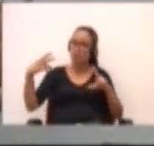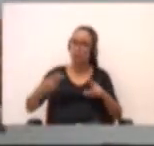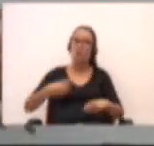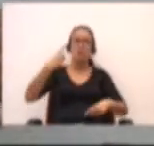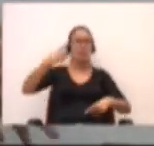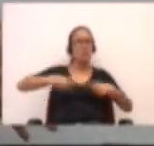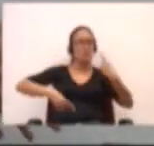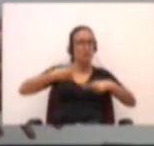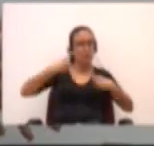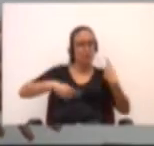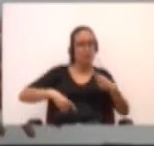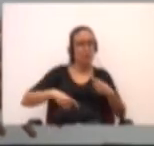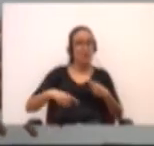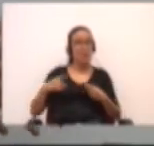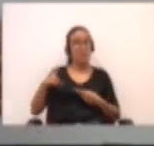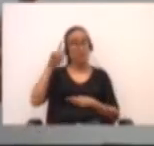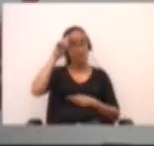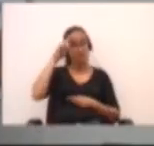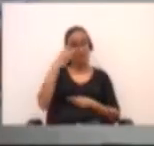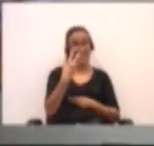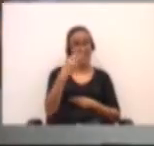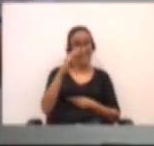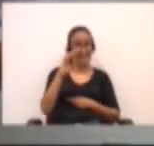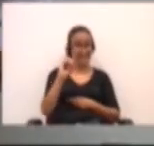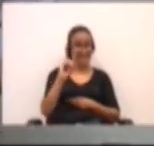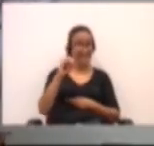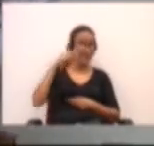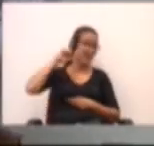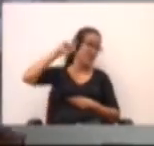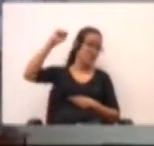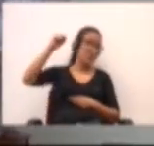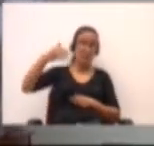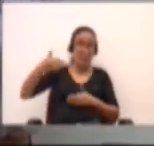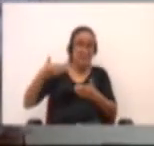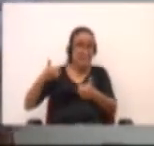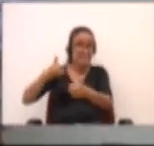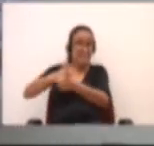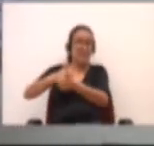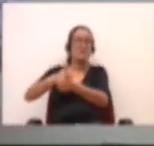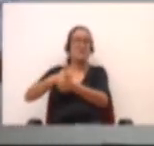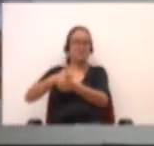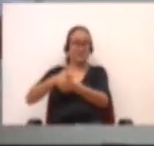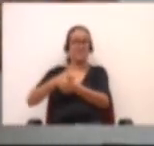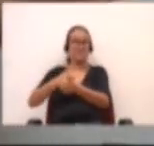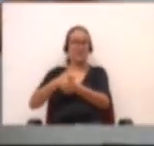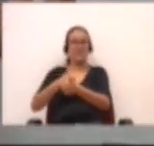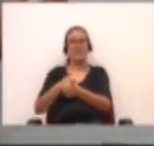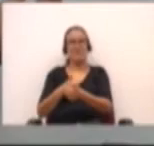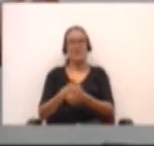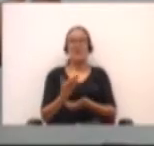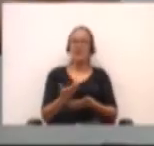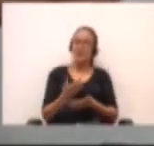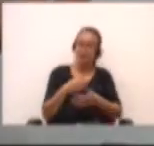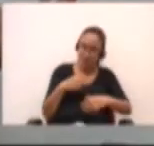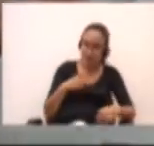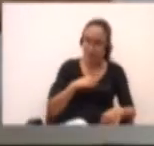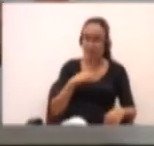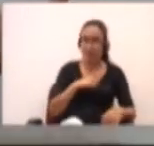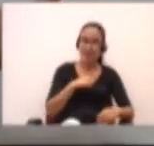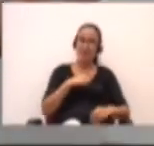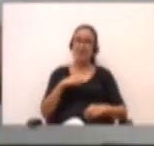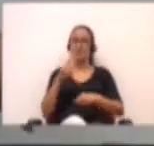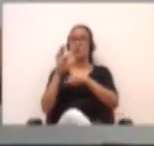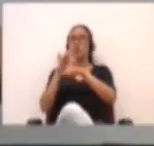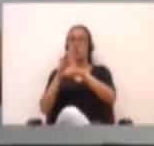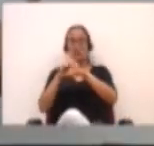dia 30 de abril está chegando. Nós estamos diante de uma epidemia de dengue que ela não pode